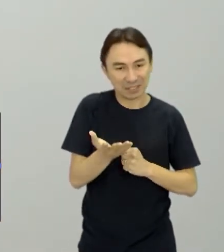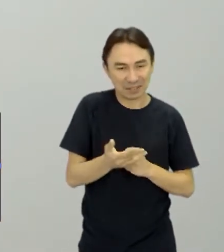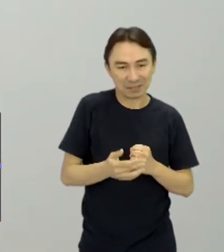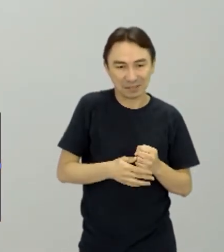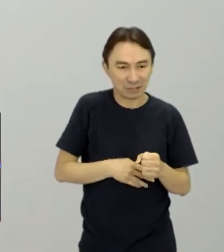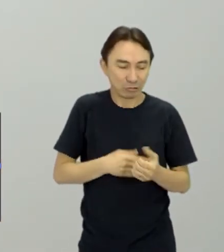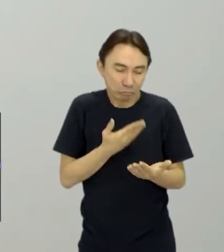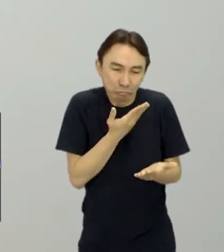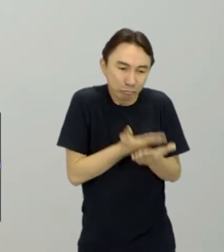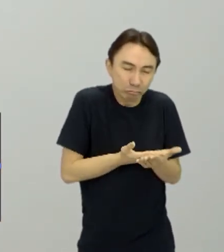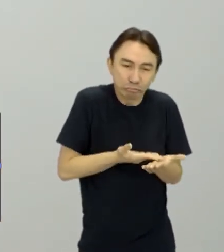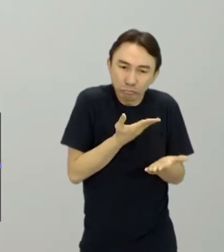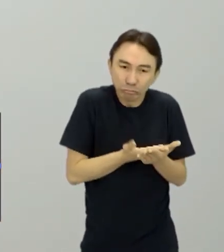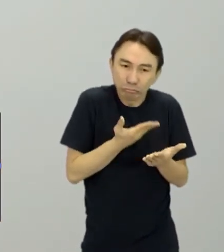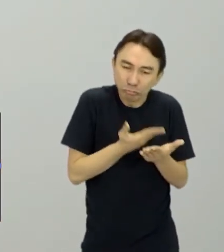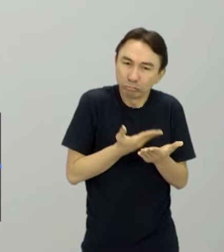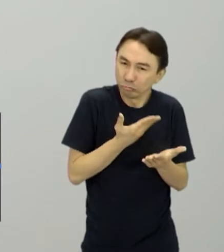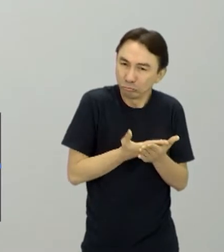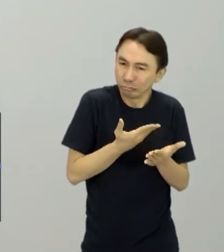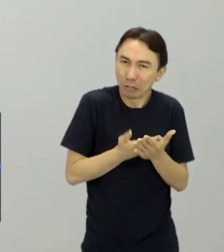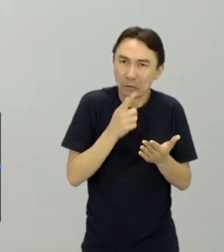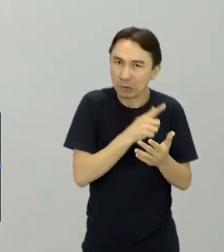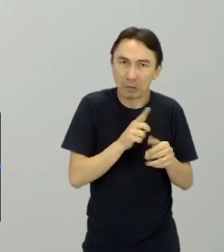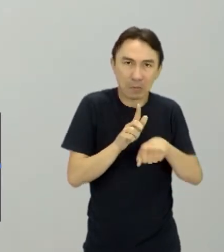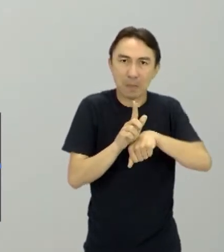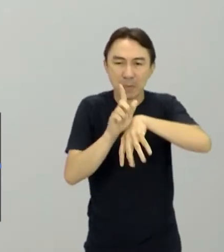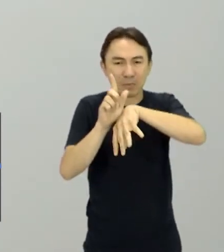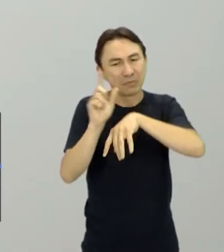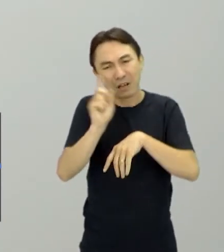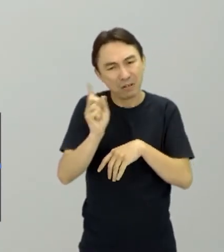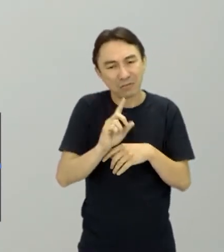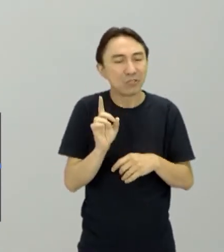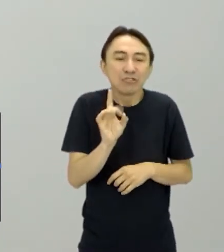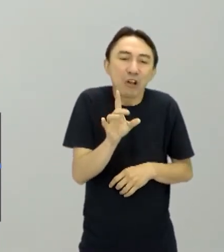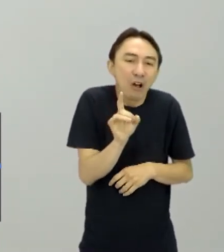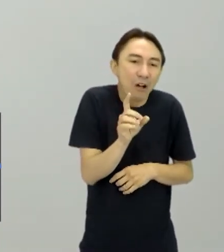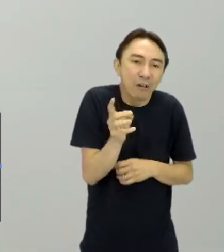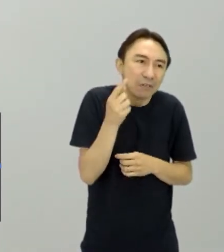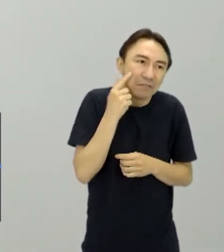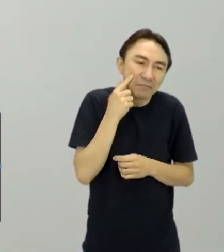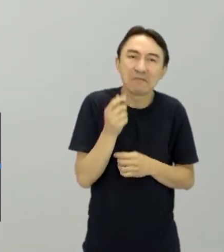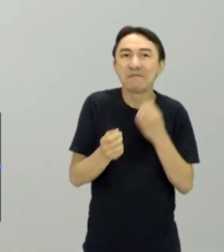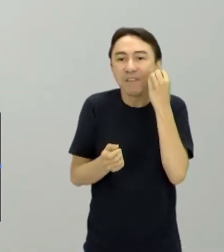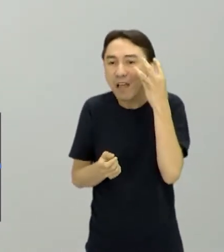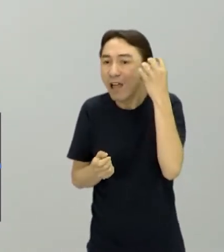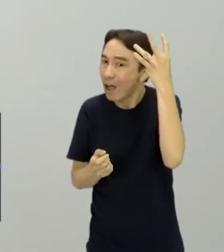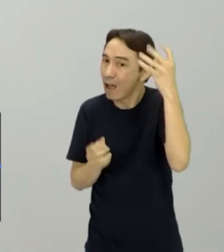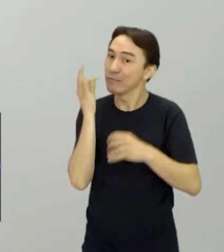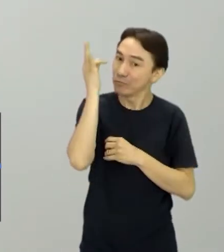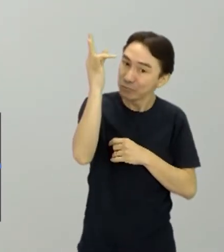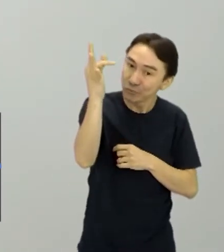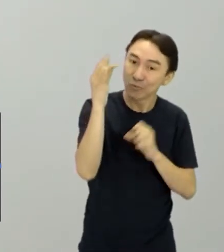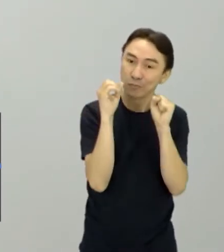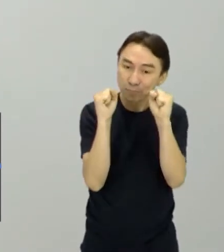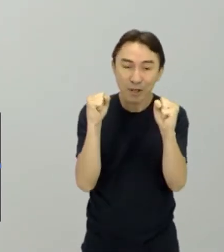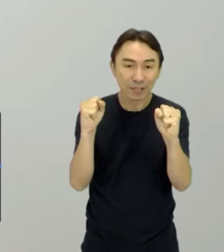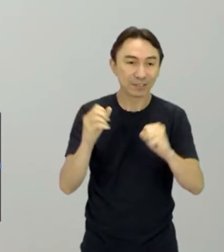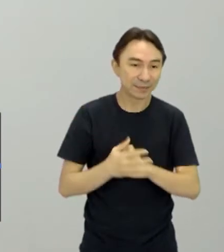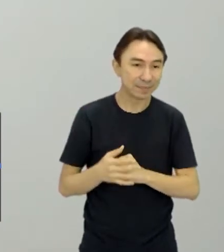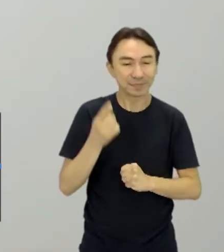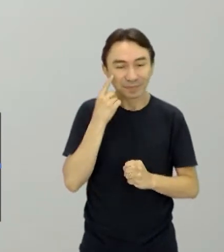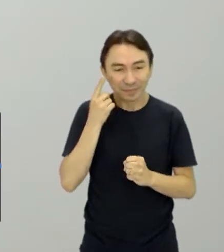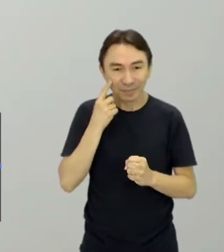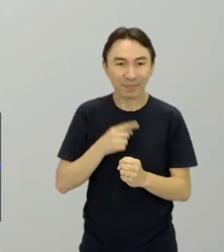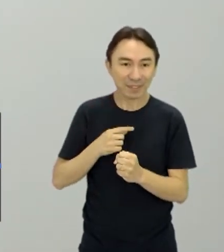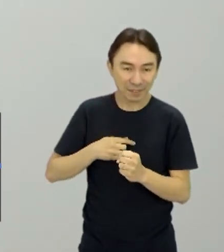umas viagenzinhas de turismo mesmo e tal, ganhando em prêmio, sei lá. Se você chegar a esse ponto, talvez você lembre dessa aula, que se você